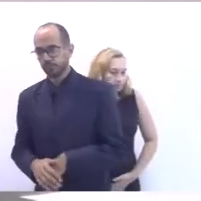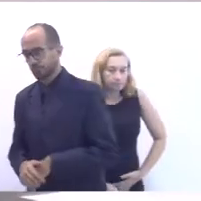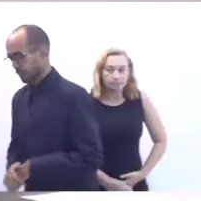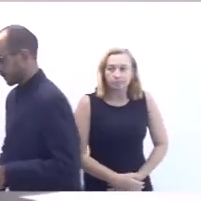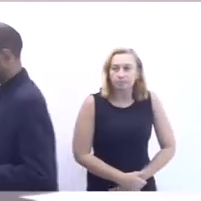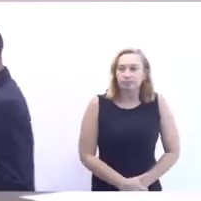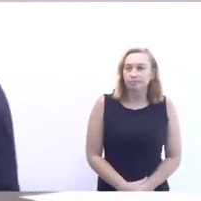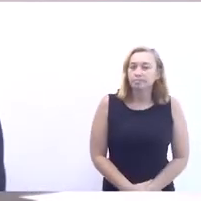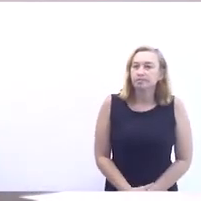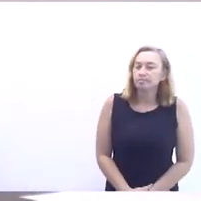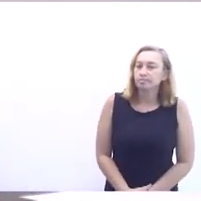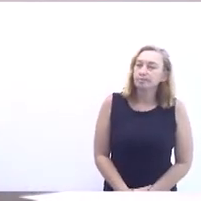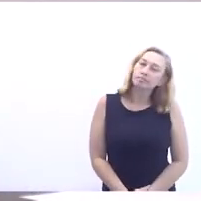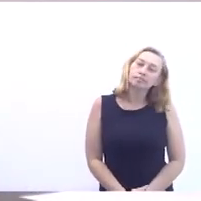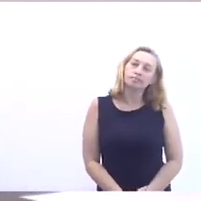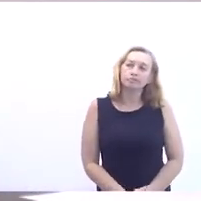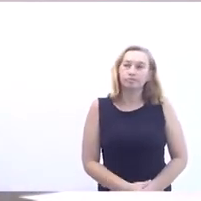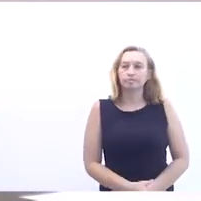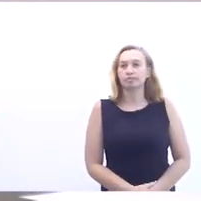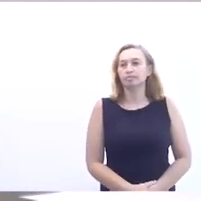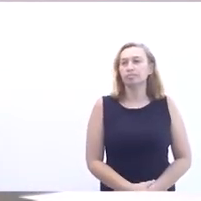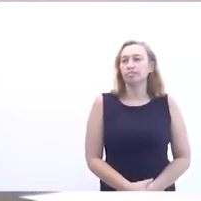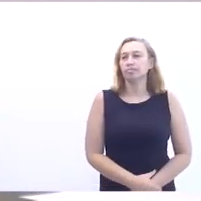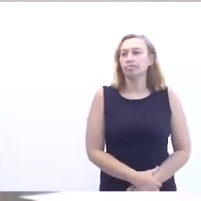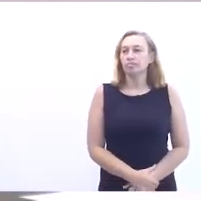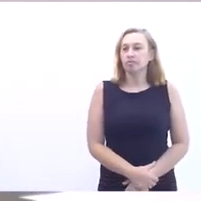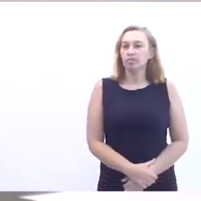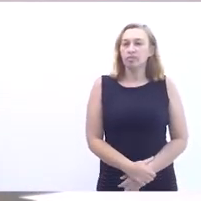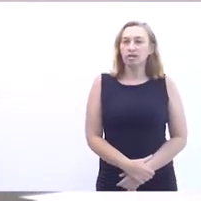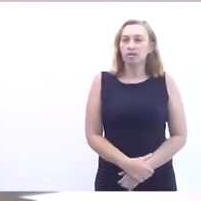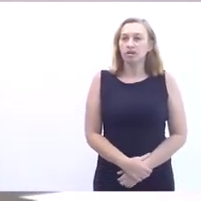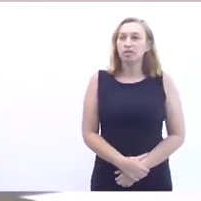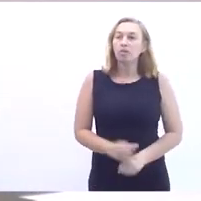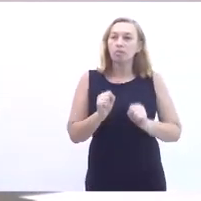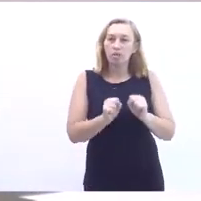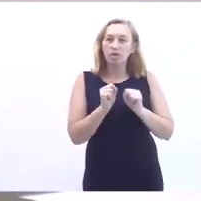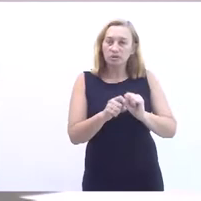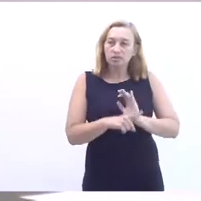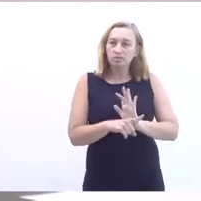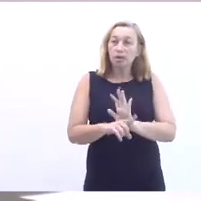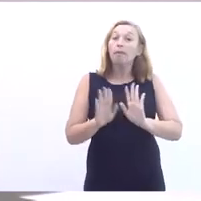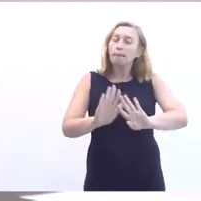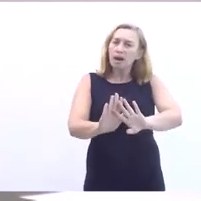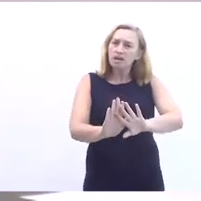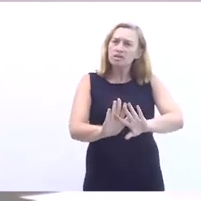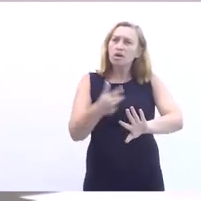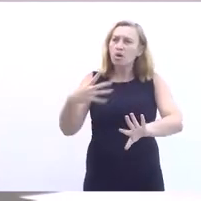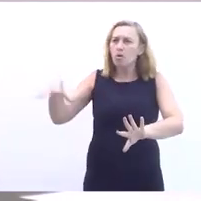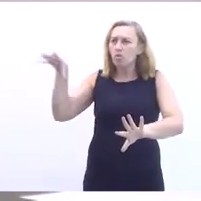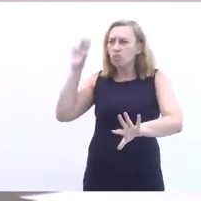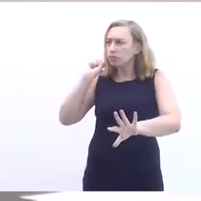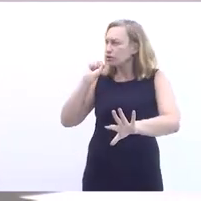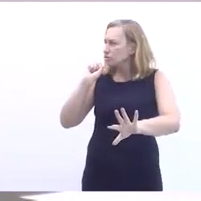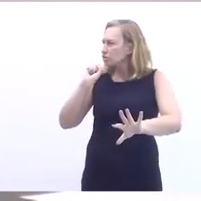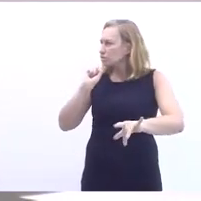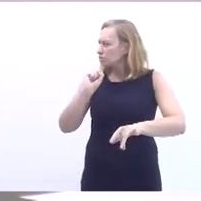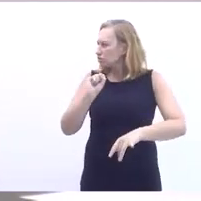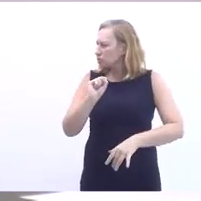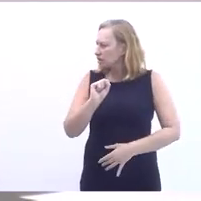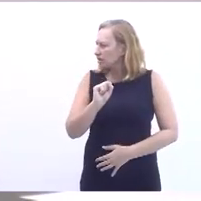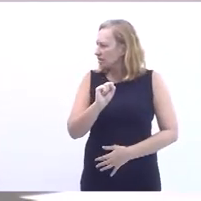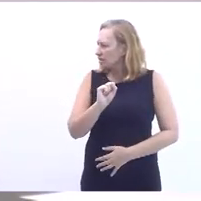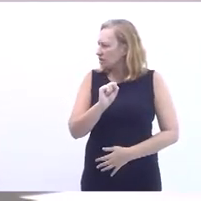tem número de cabeça não devem ser exatamente assim não podem ser aproximados mas eu ouvindo aqui a Luiza